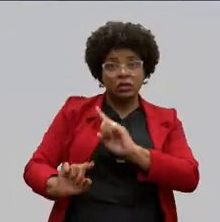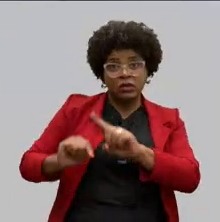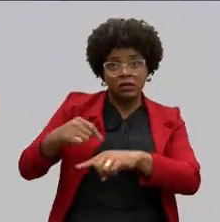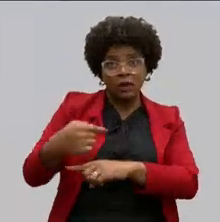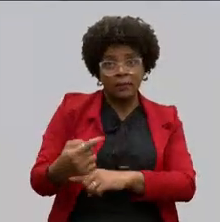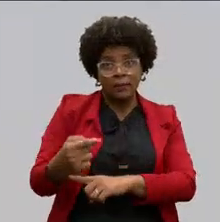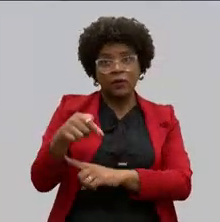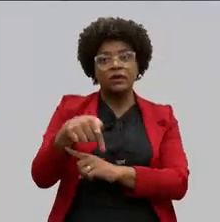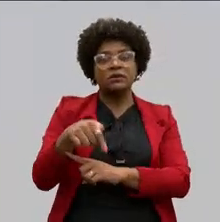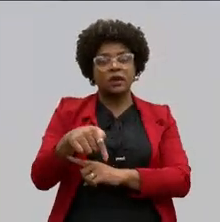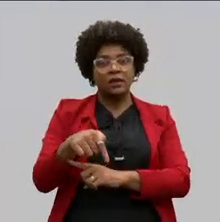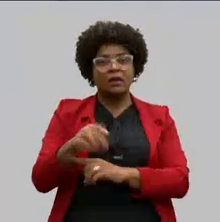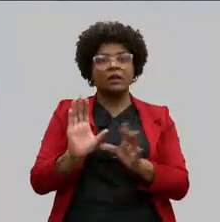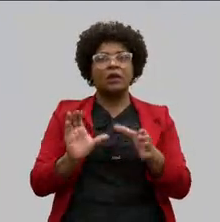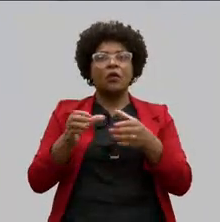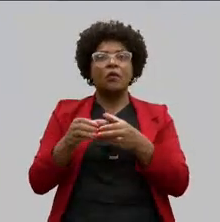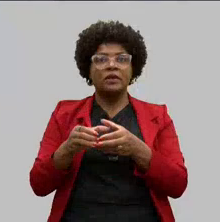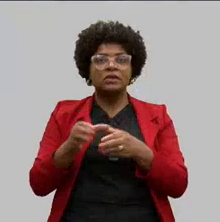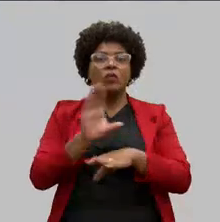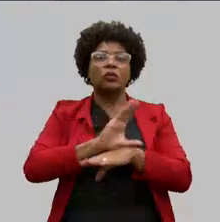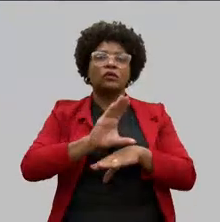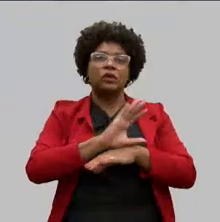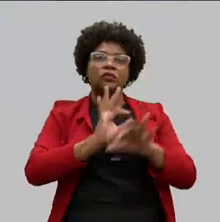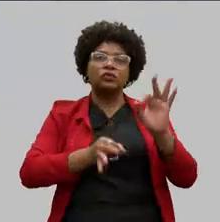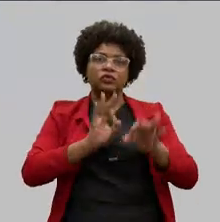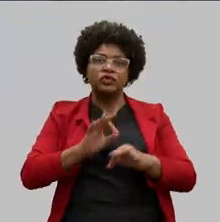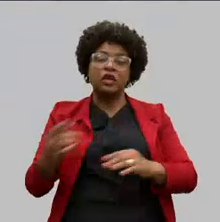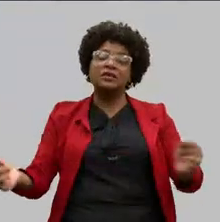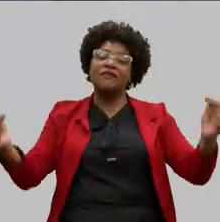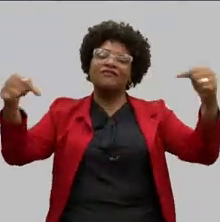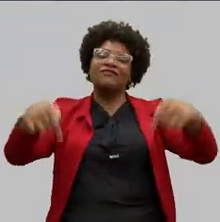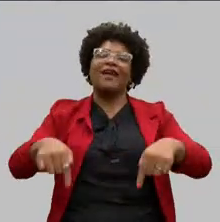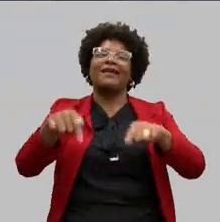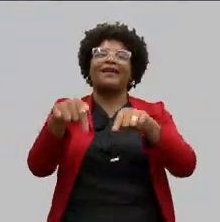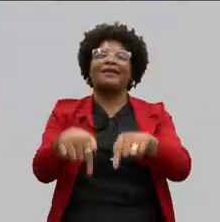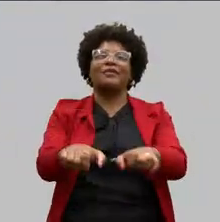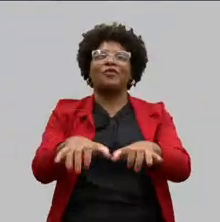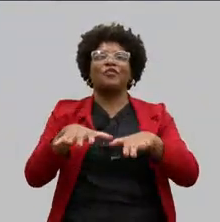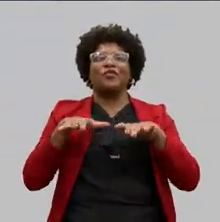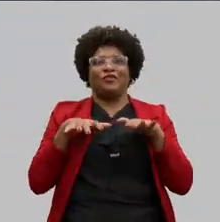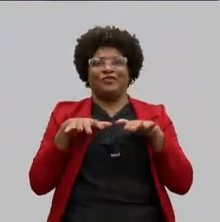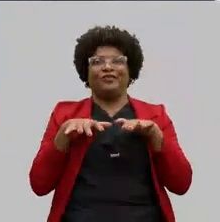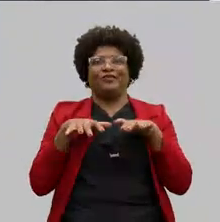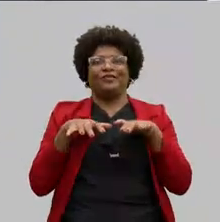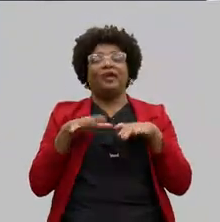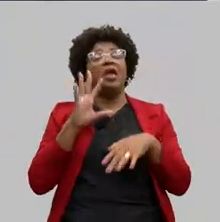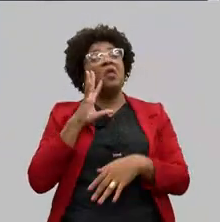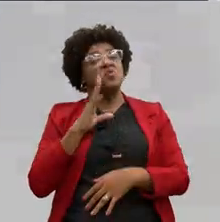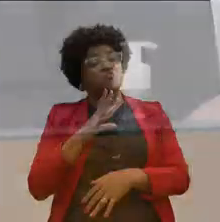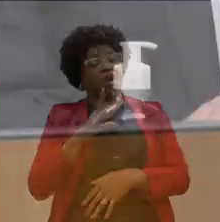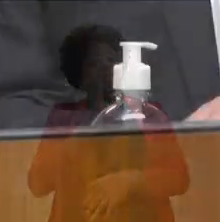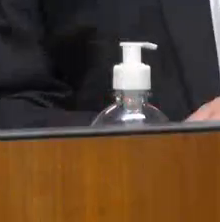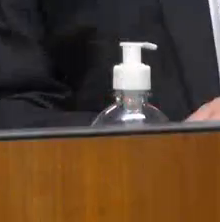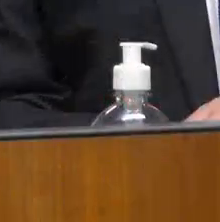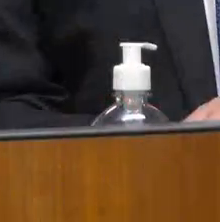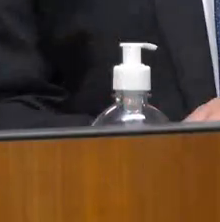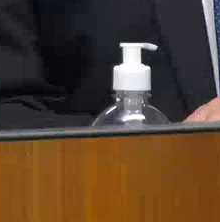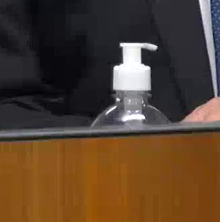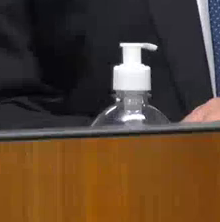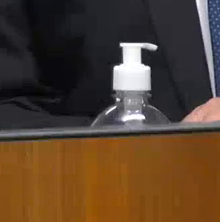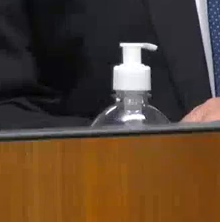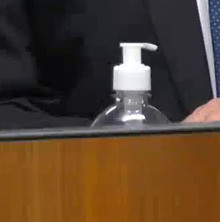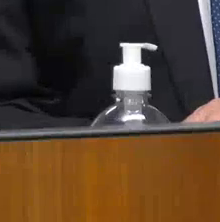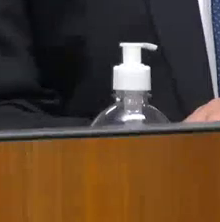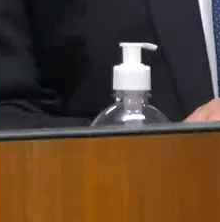constituição e justiça ele virá aqui paraa comissão de administração pública Então acho que seria muito Prudente eh se nós fizéssemos o